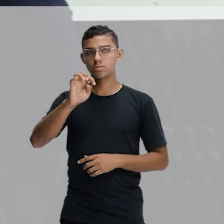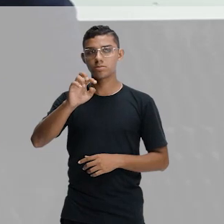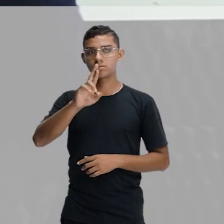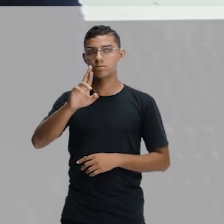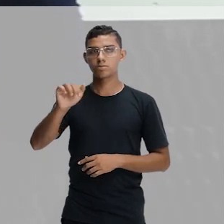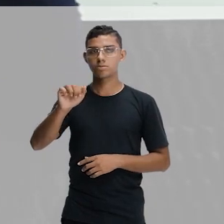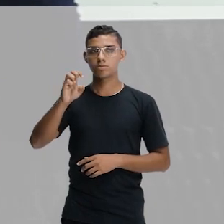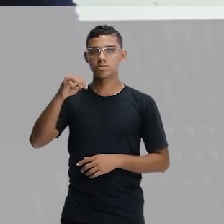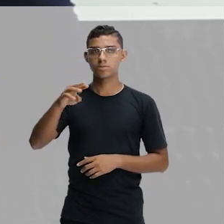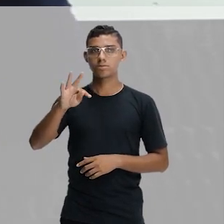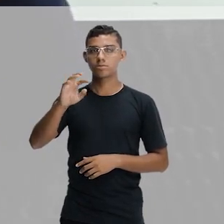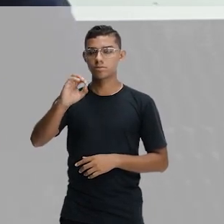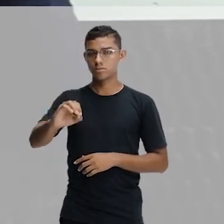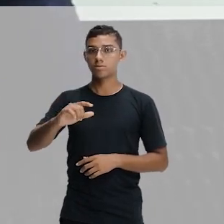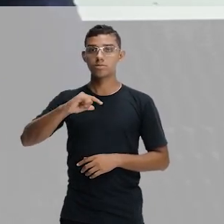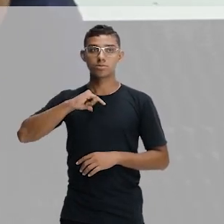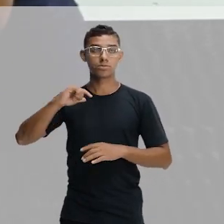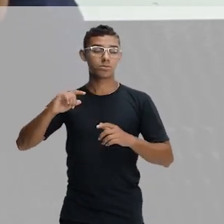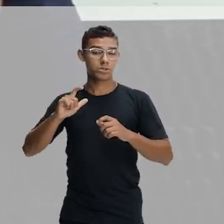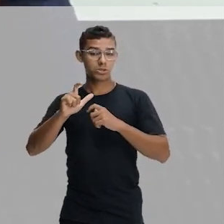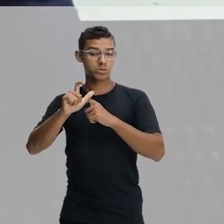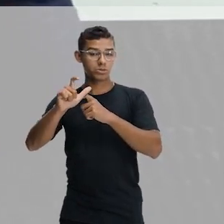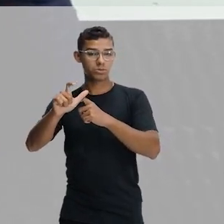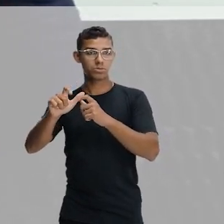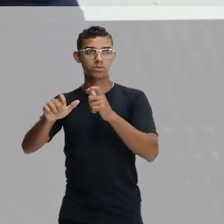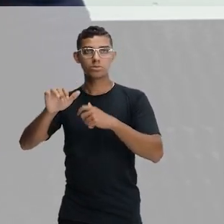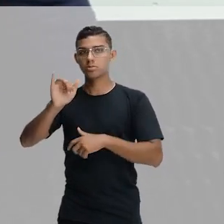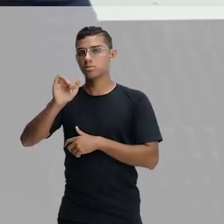O corpo induzido,